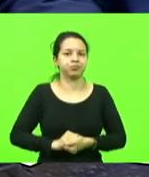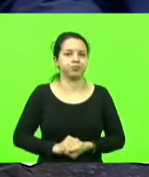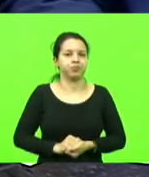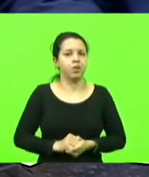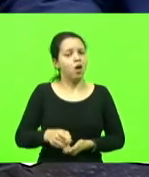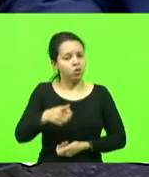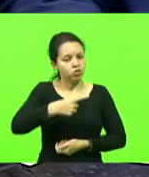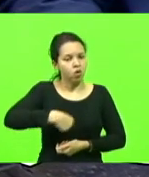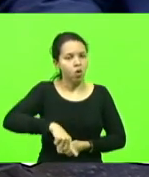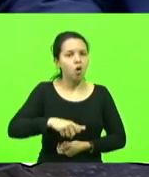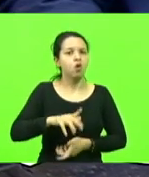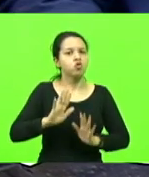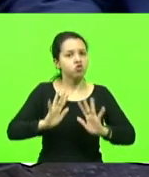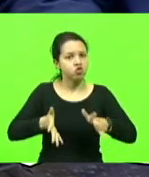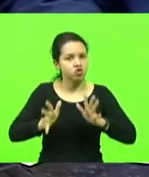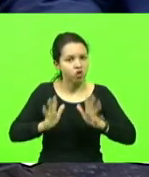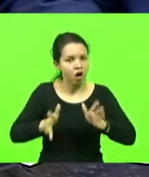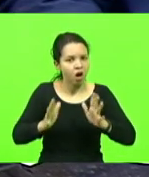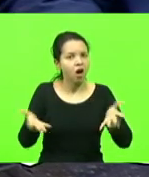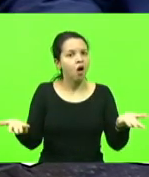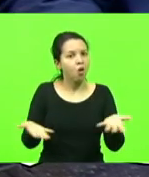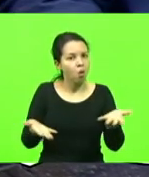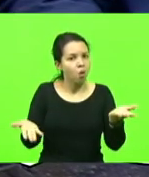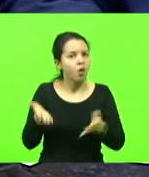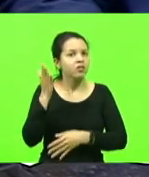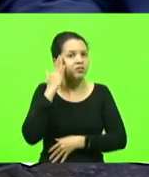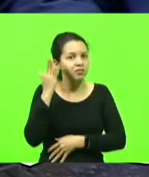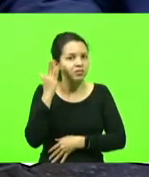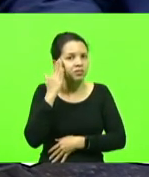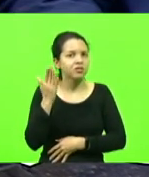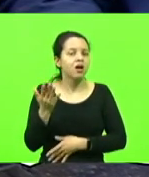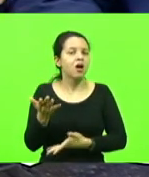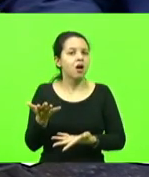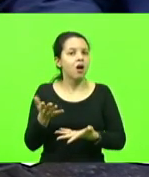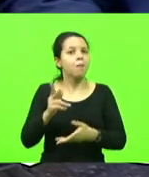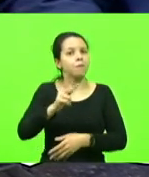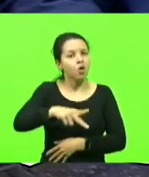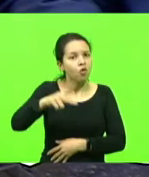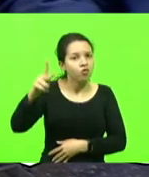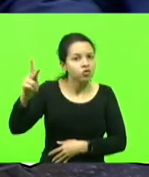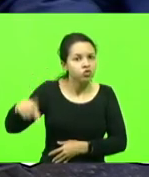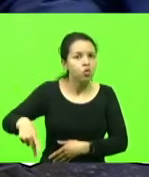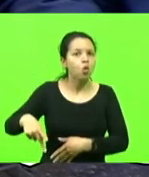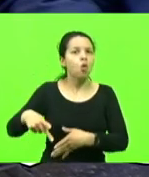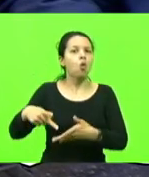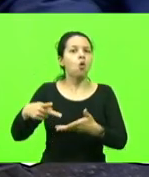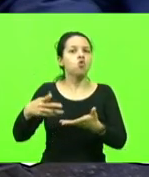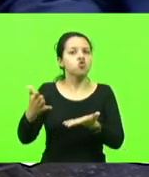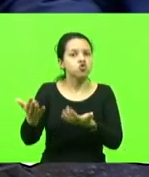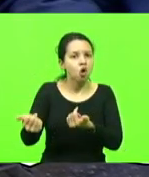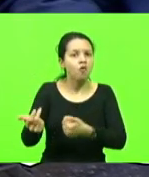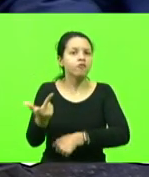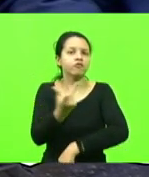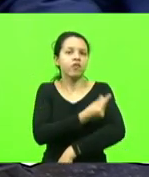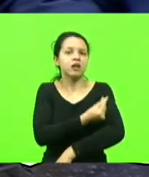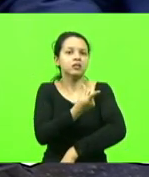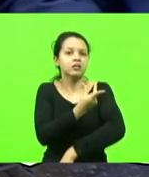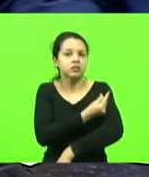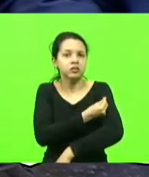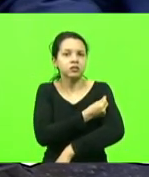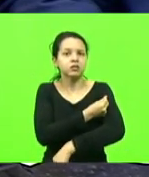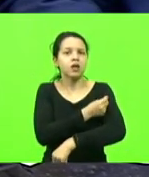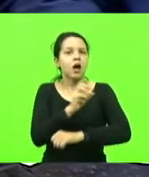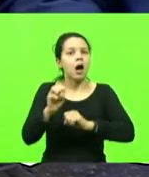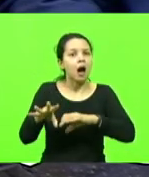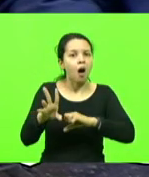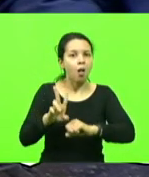campeonato, onde nós estamos já com todos os professores, todos os jovens vacinados, nós estamos sem aulas